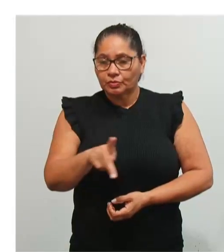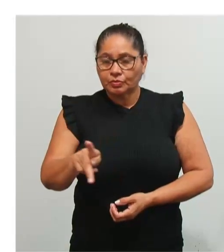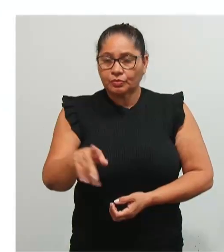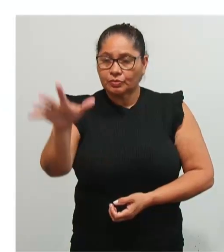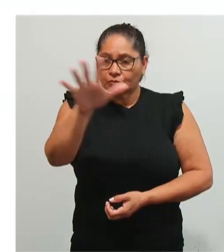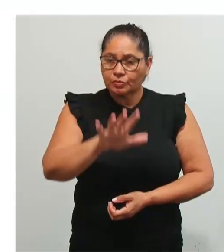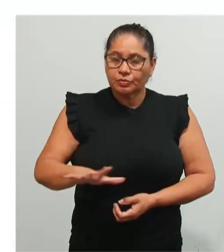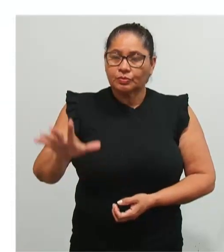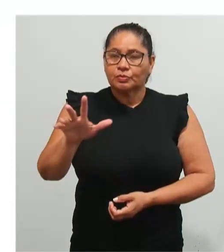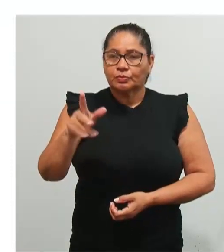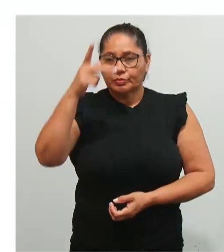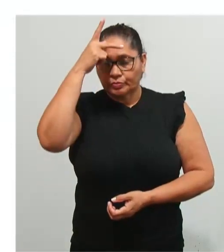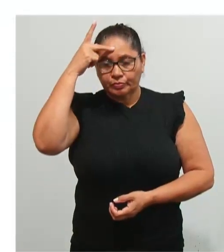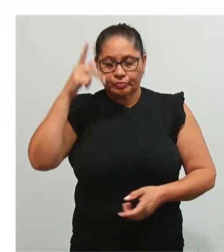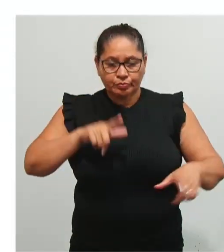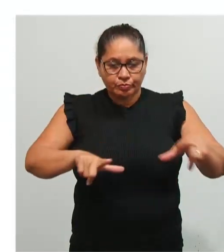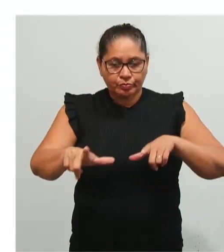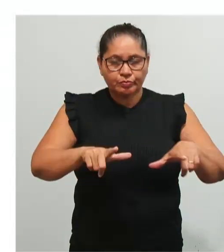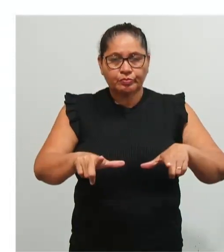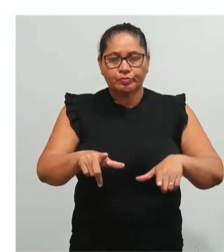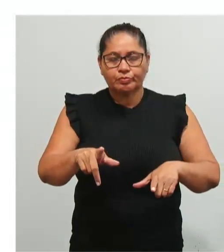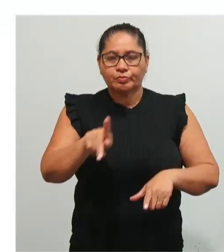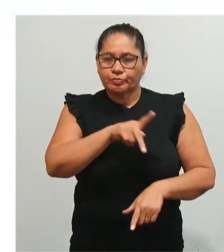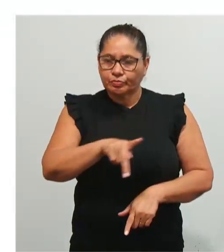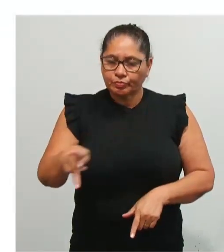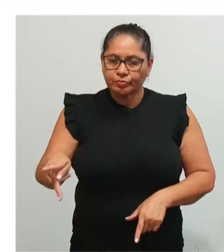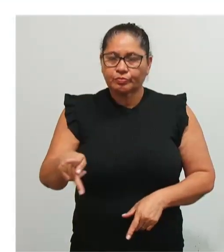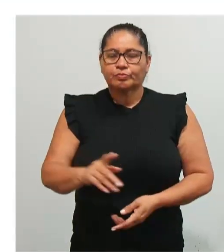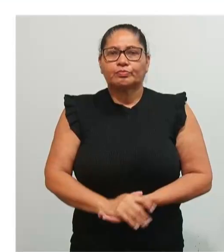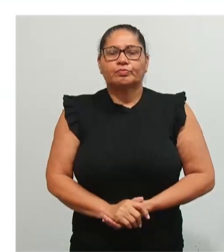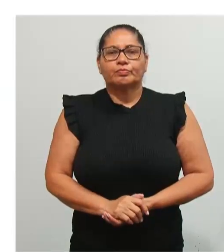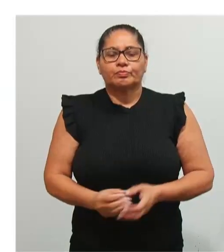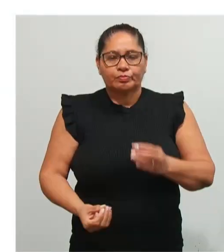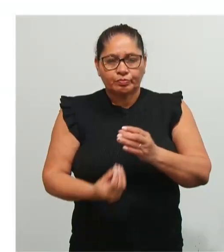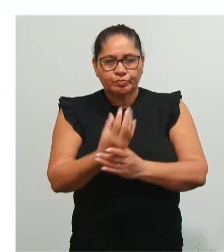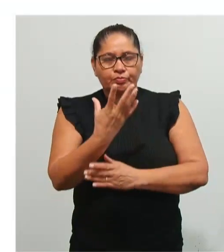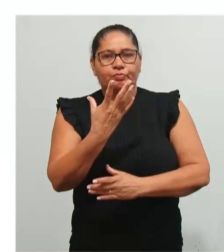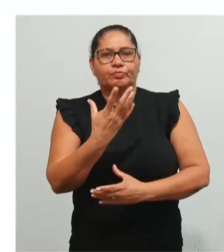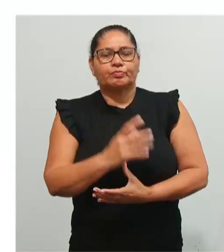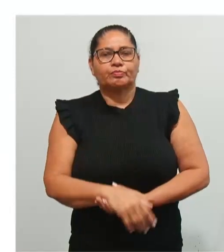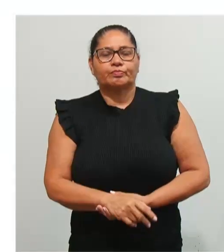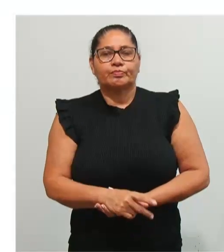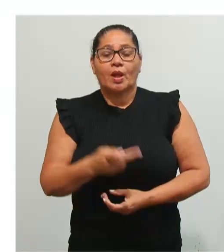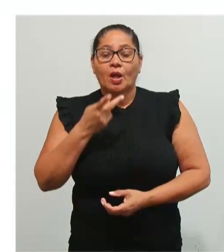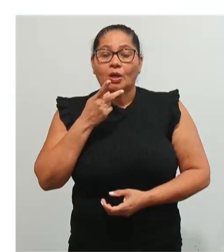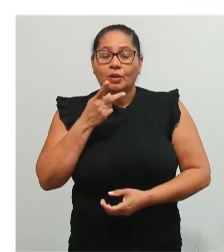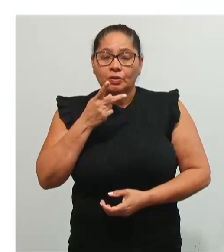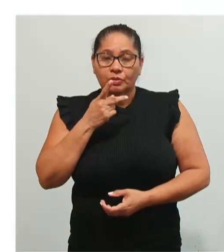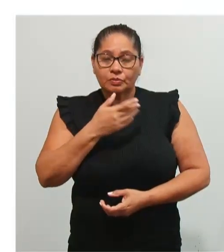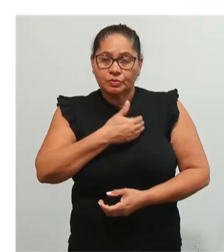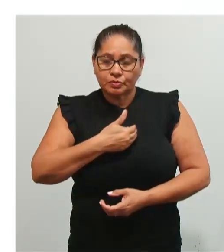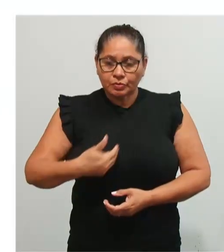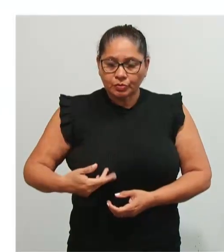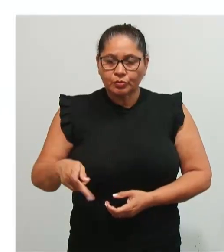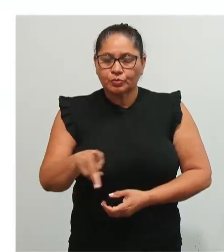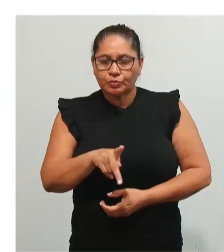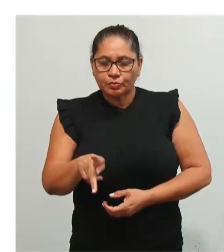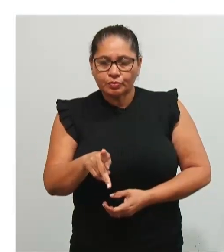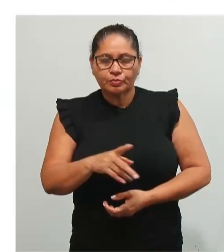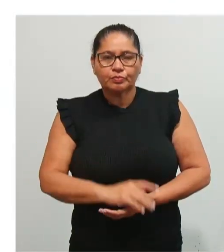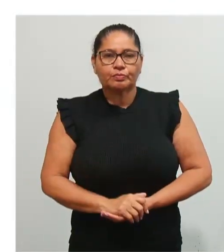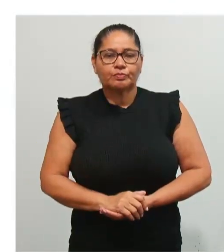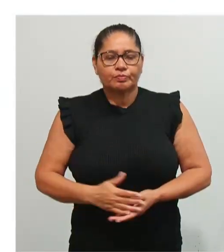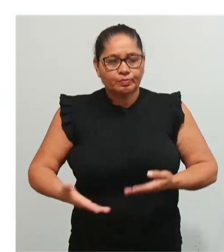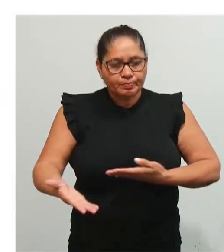nos servidores públicos, em sentido estrito, a sua fonte de origem. Estamos, então, falando de governança pública,